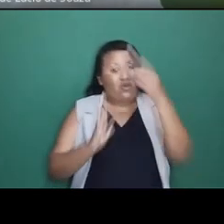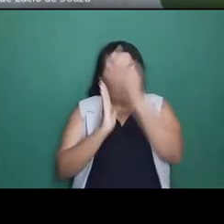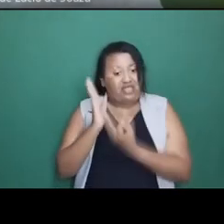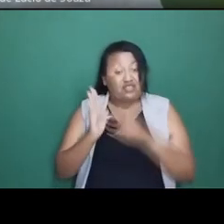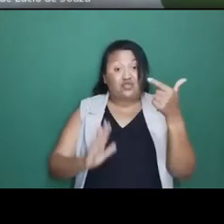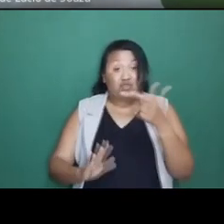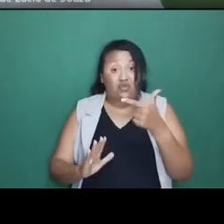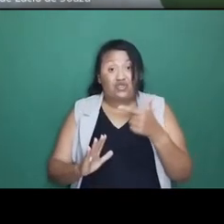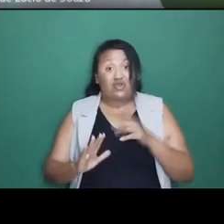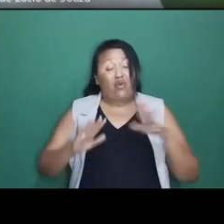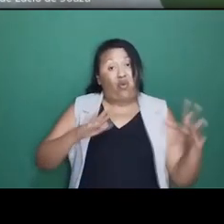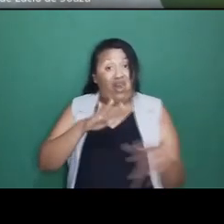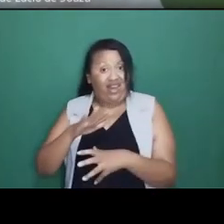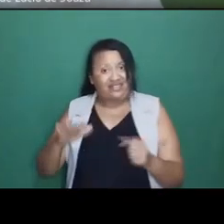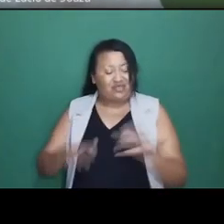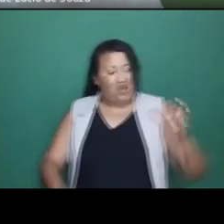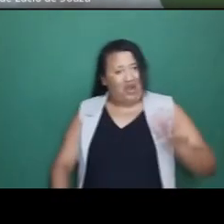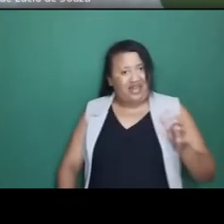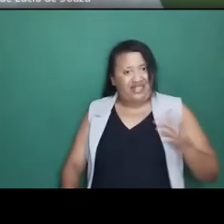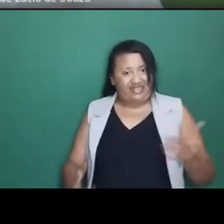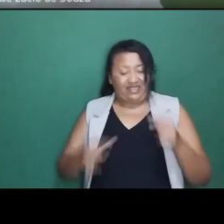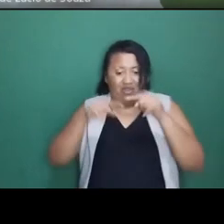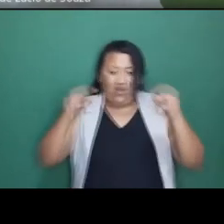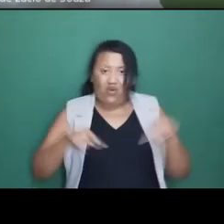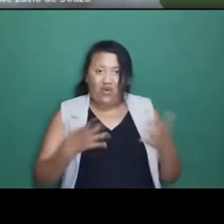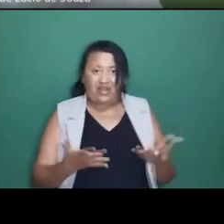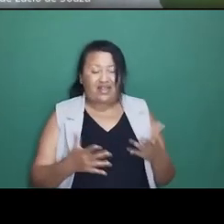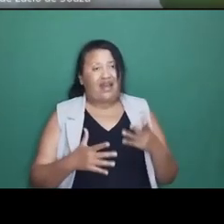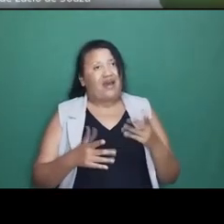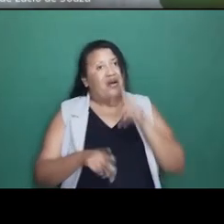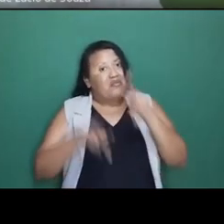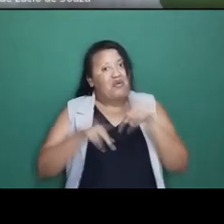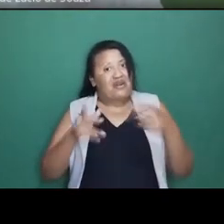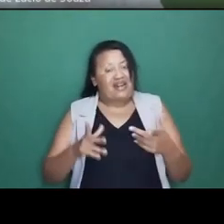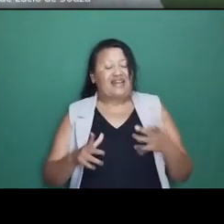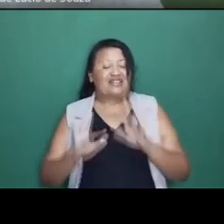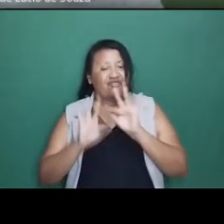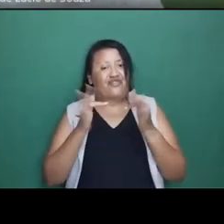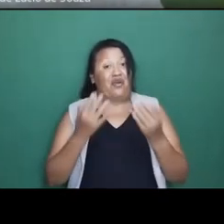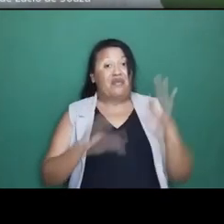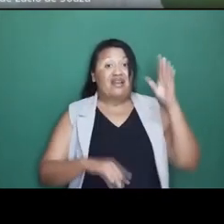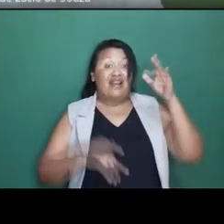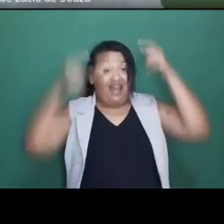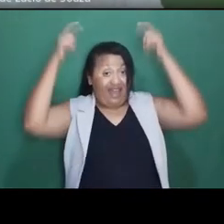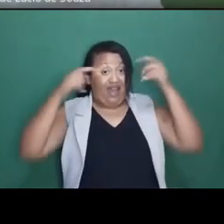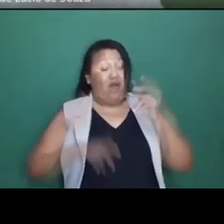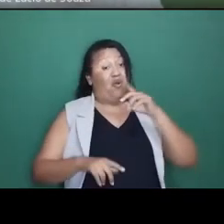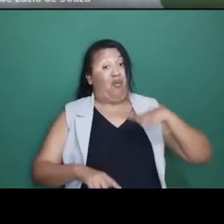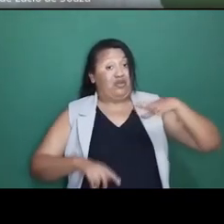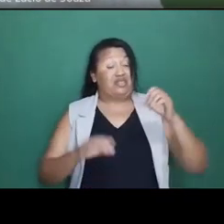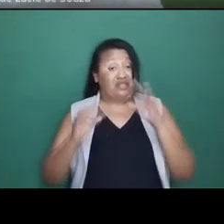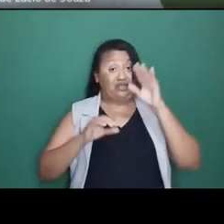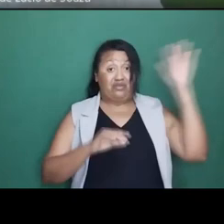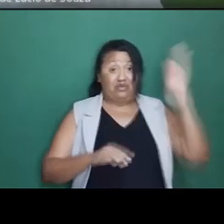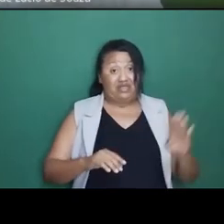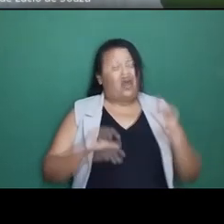albarão é uma quadra Popular que a época da família real Portuguesa no Brasil quem furta pouco é